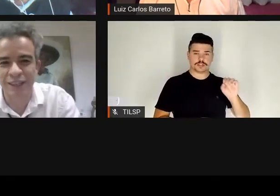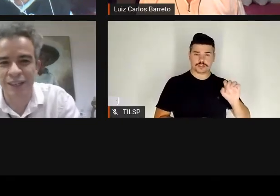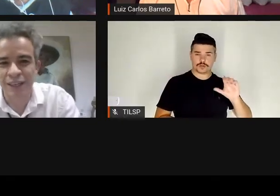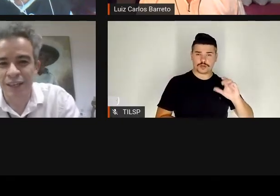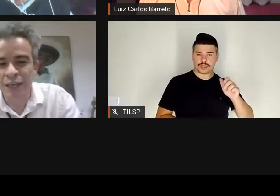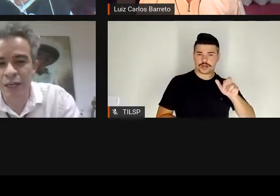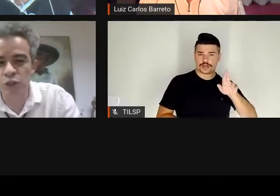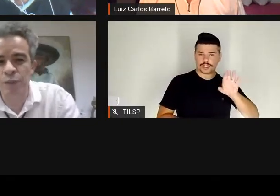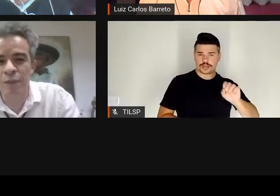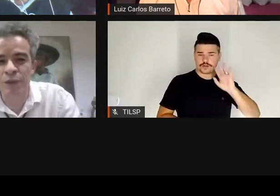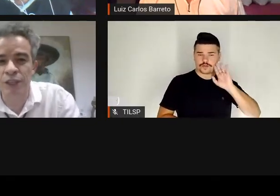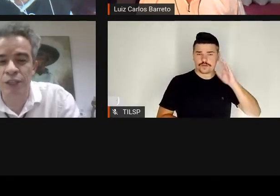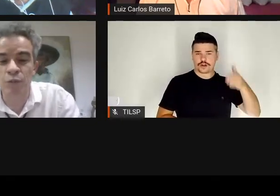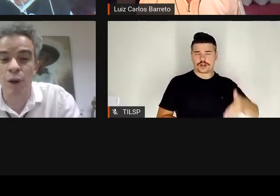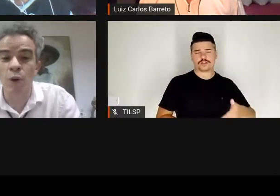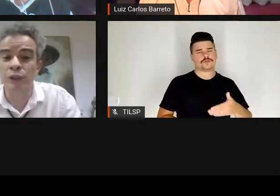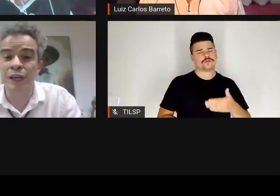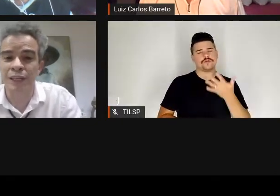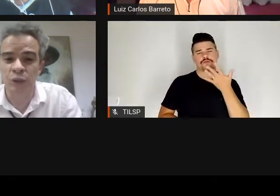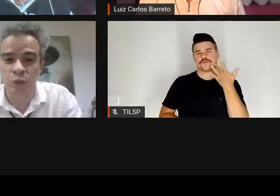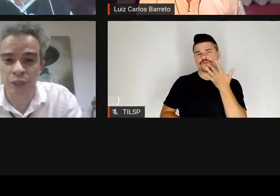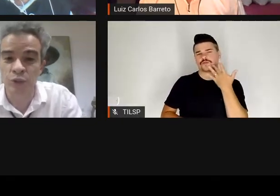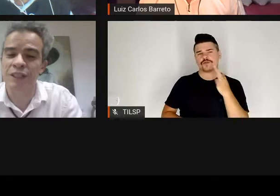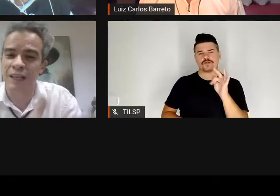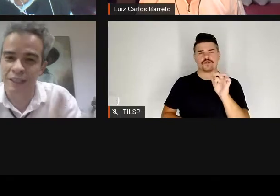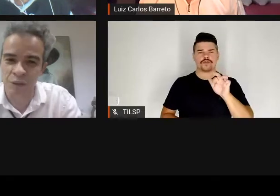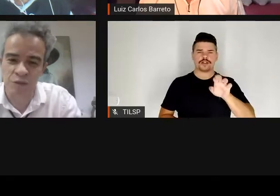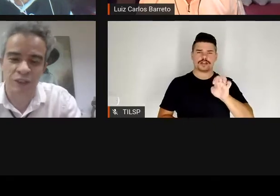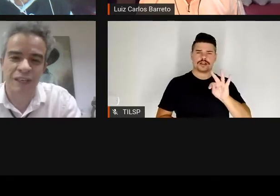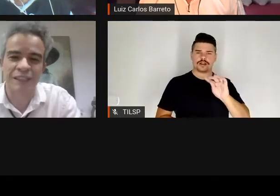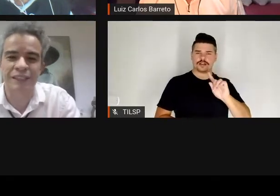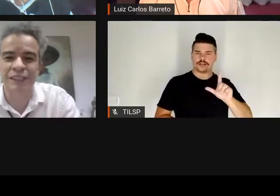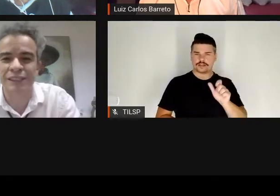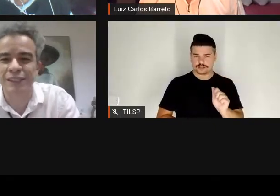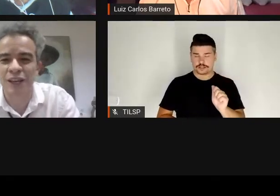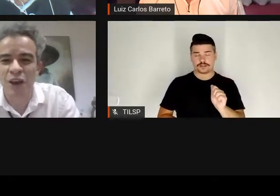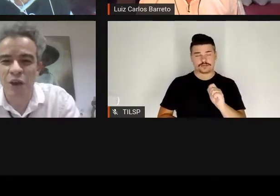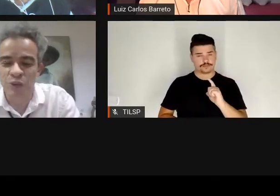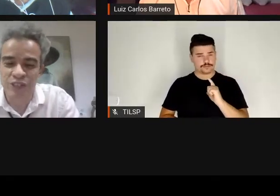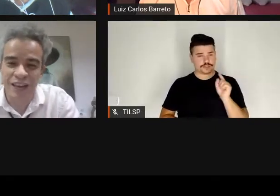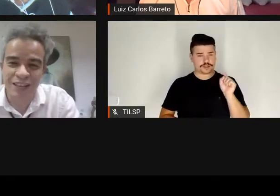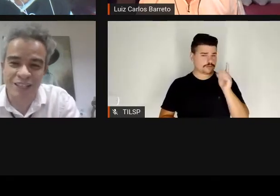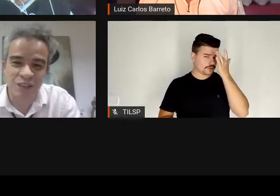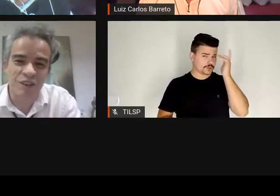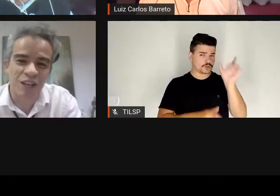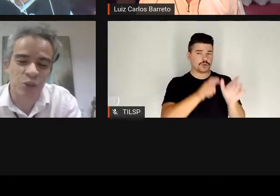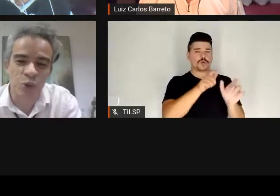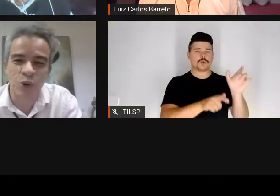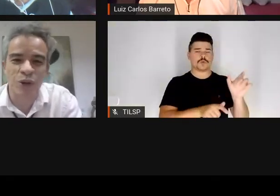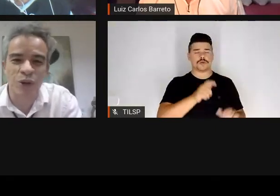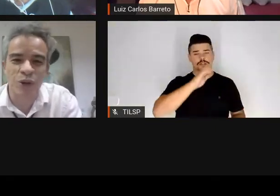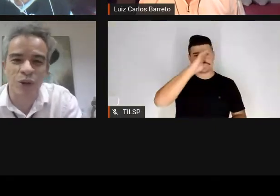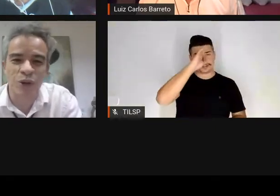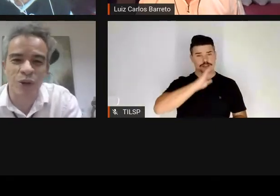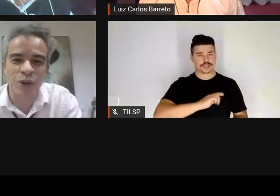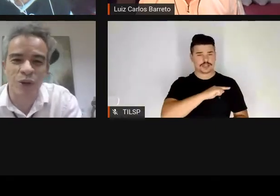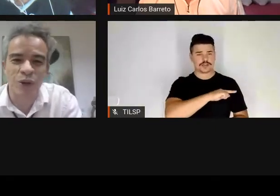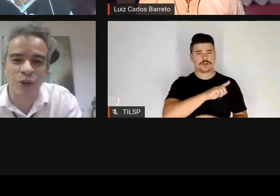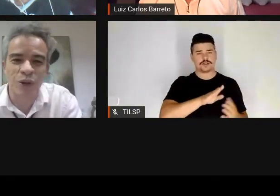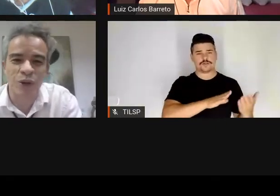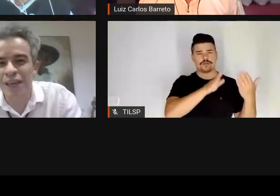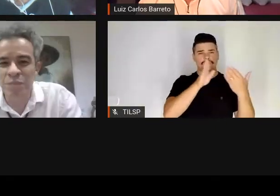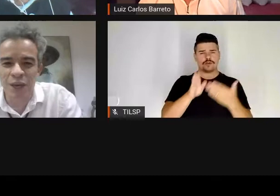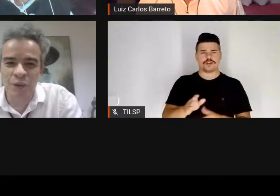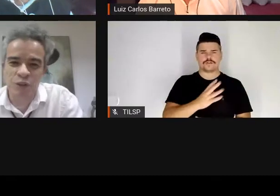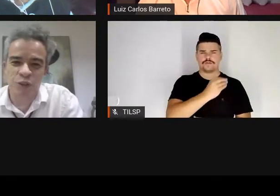Fortaleza, né? Ele nos permite uma outra leitura do cidadão fortalezense, o cearense que viajou e mirou o